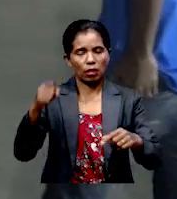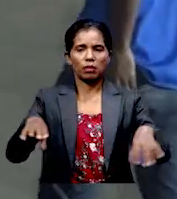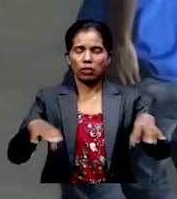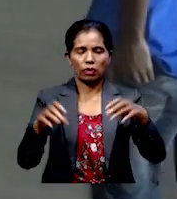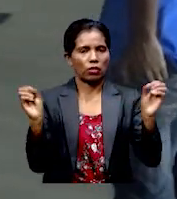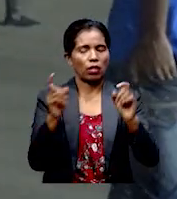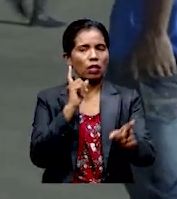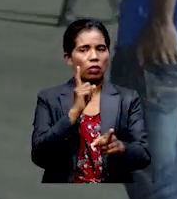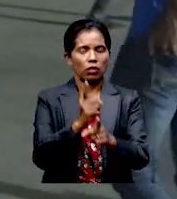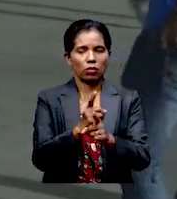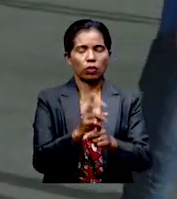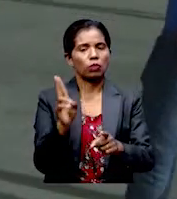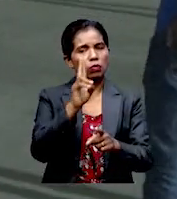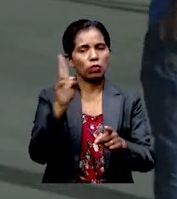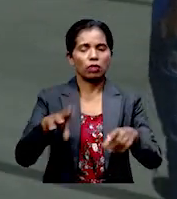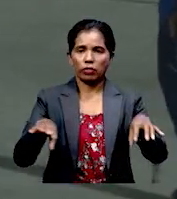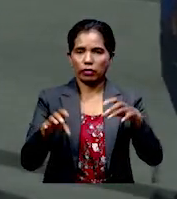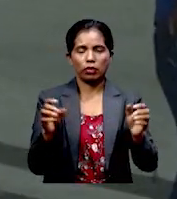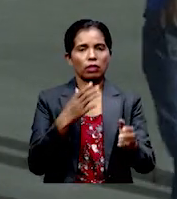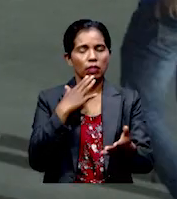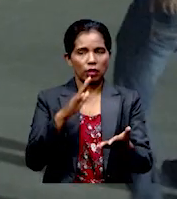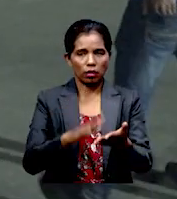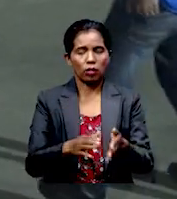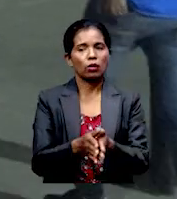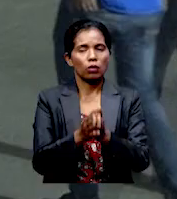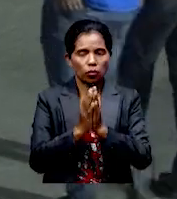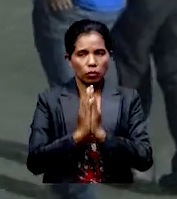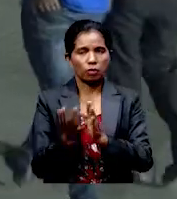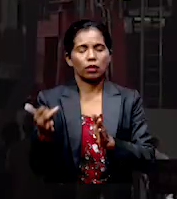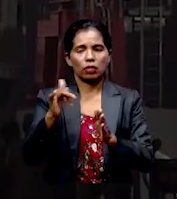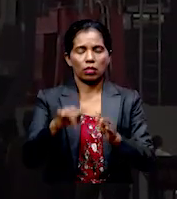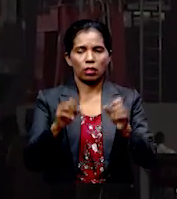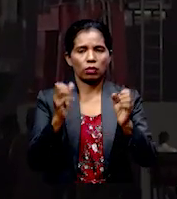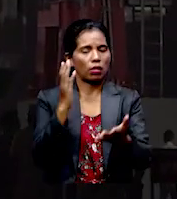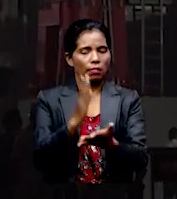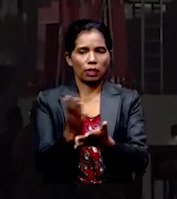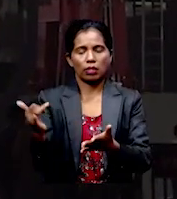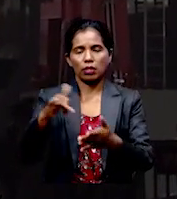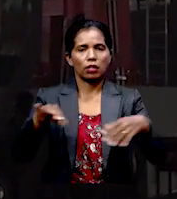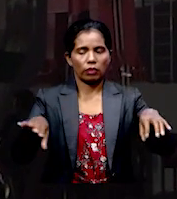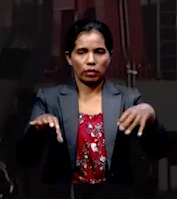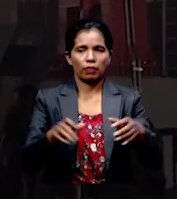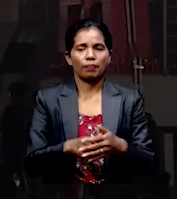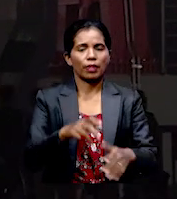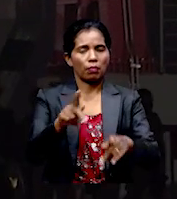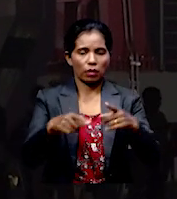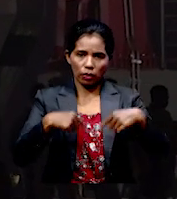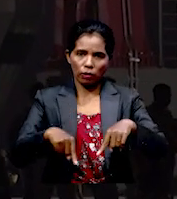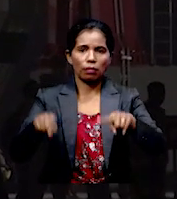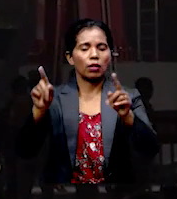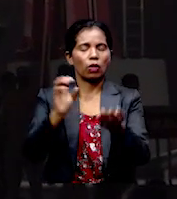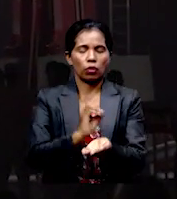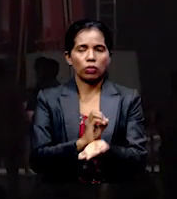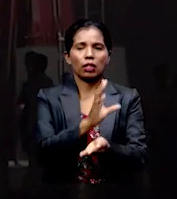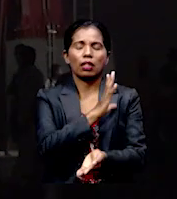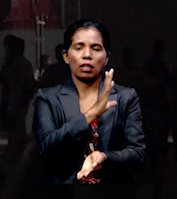los no halo gestão la diac, no ne husuba parte relevante sira a tu exonera sira. Passageiro Sira nebe atu arranca bau ekusi hengro